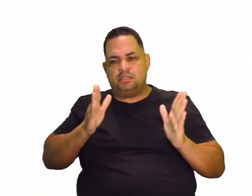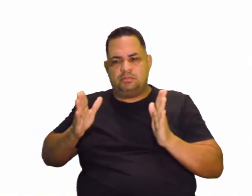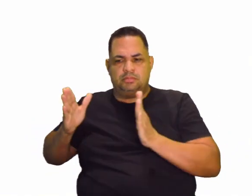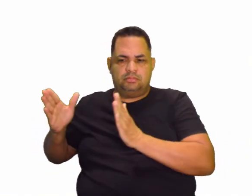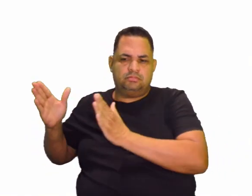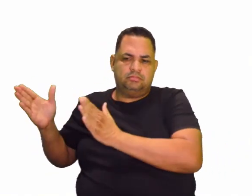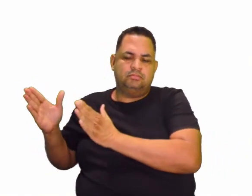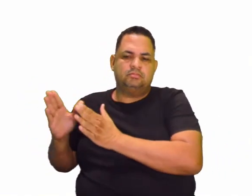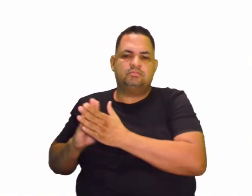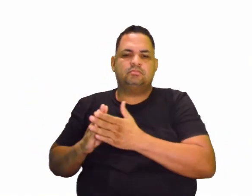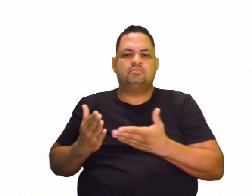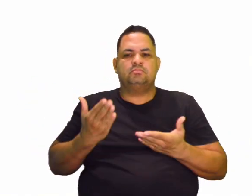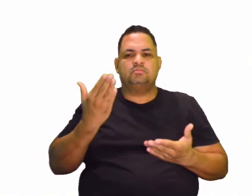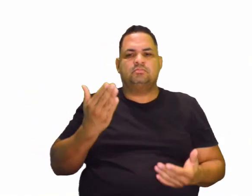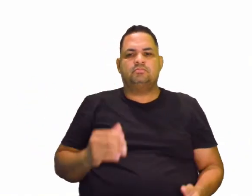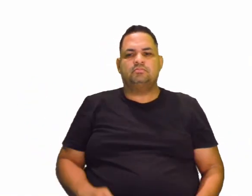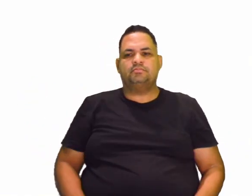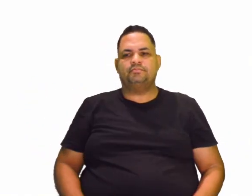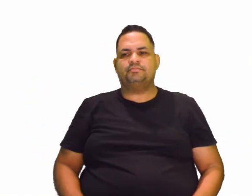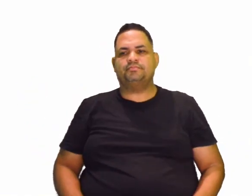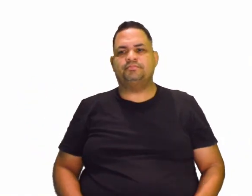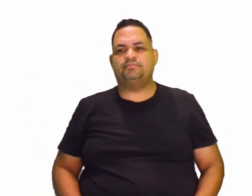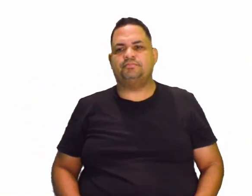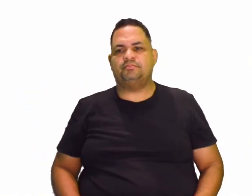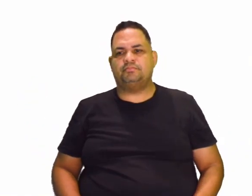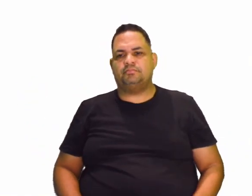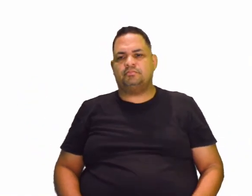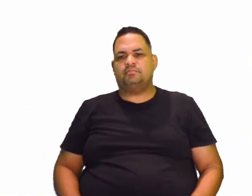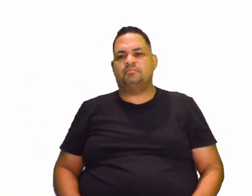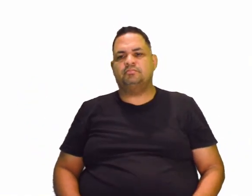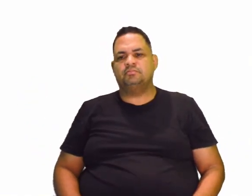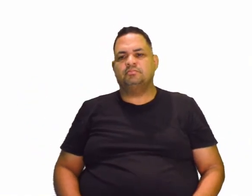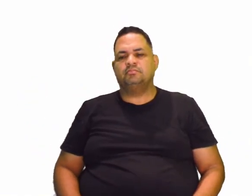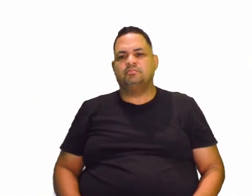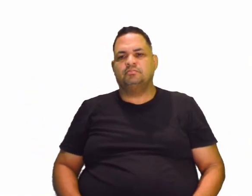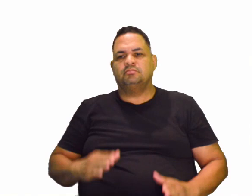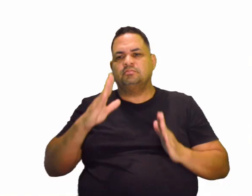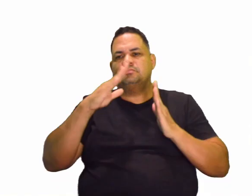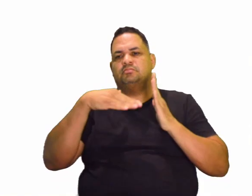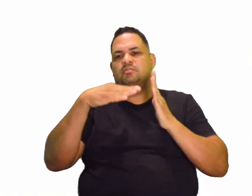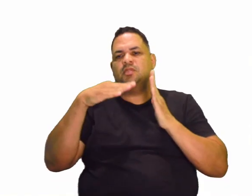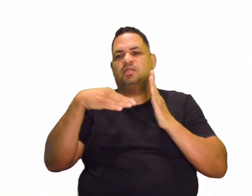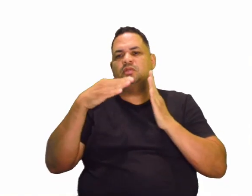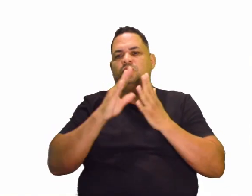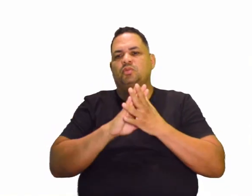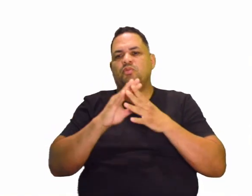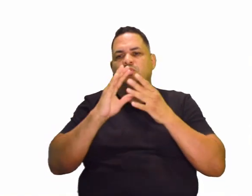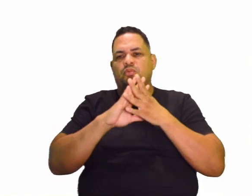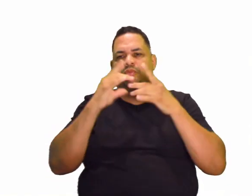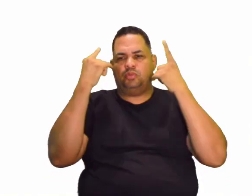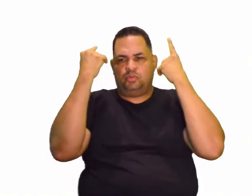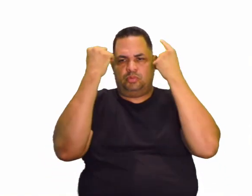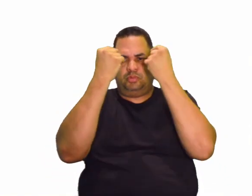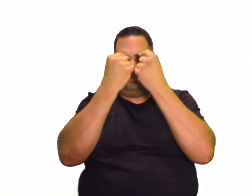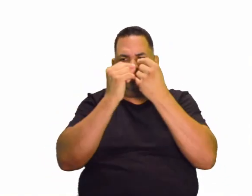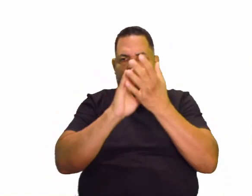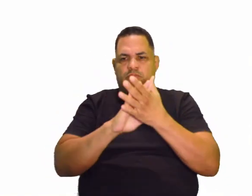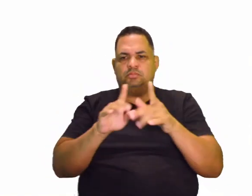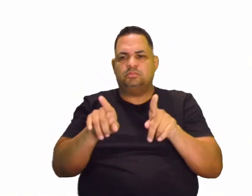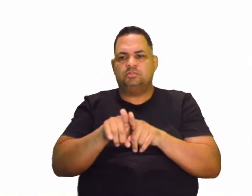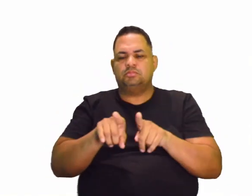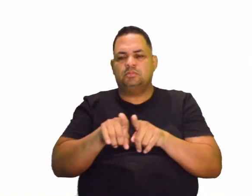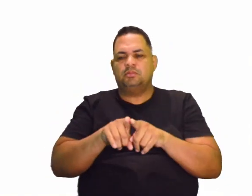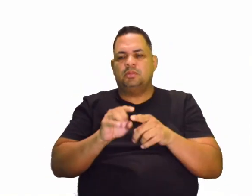Aqui uma pintura, um vaso, pintura grega, que os romanos também copiaram,